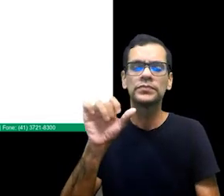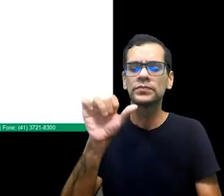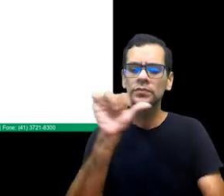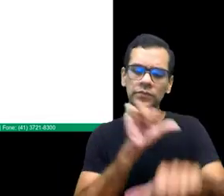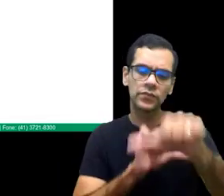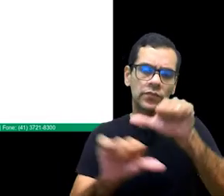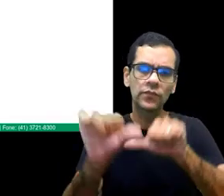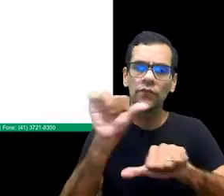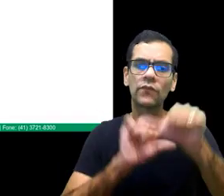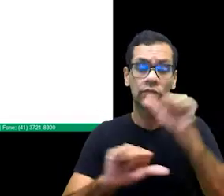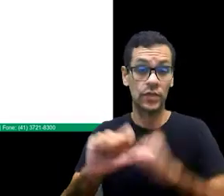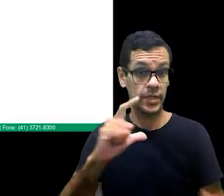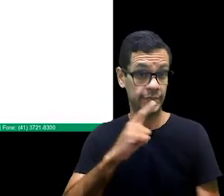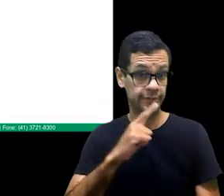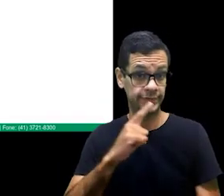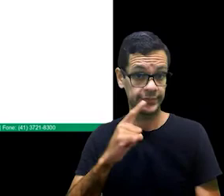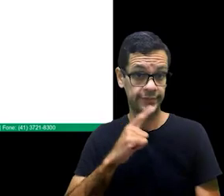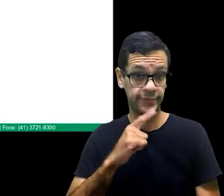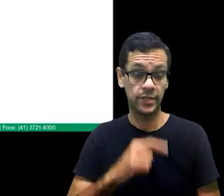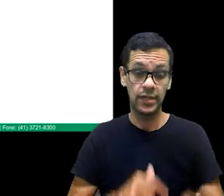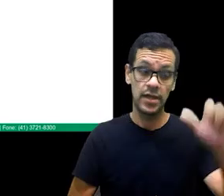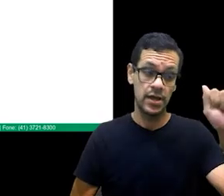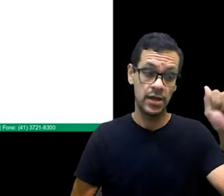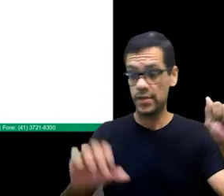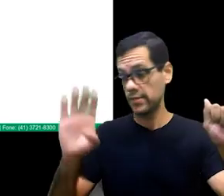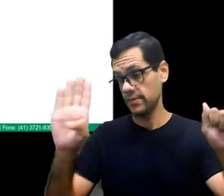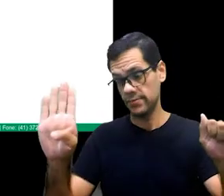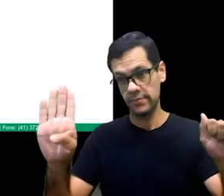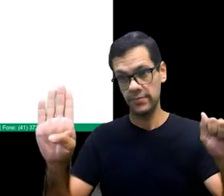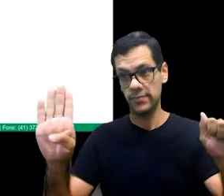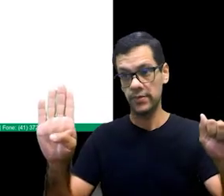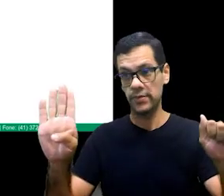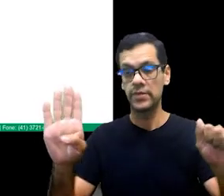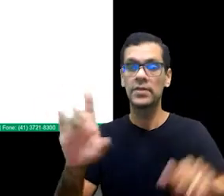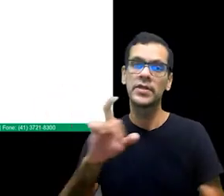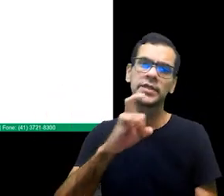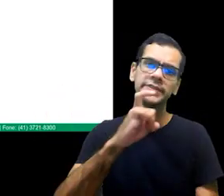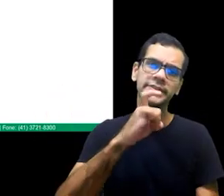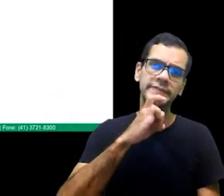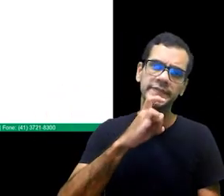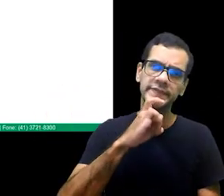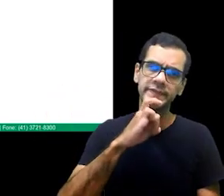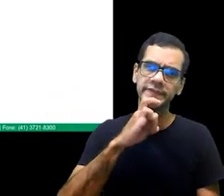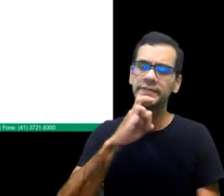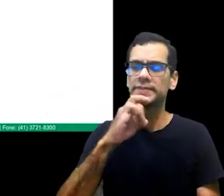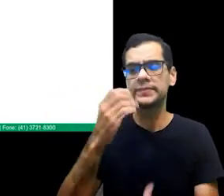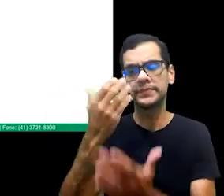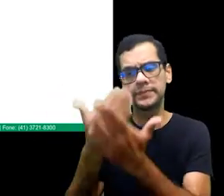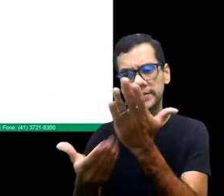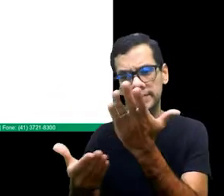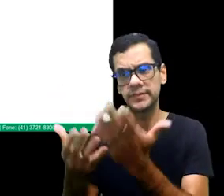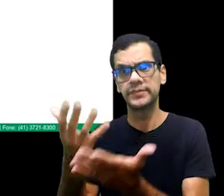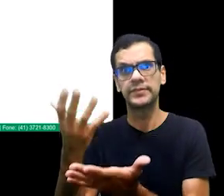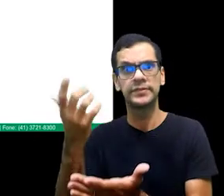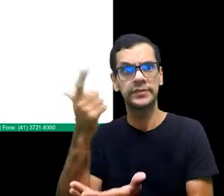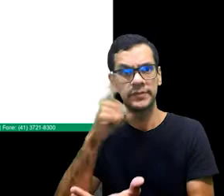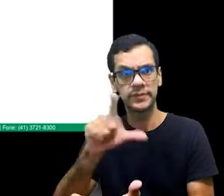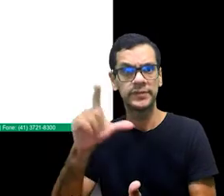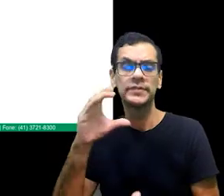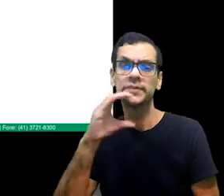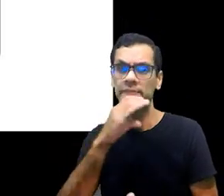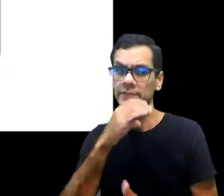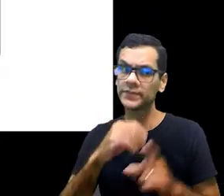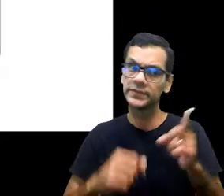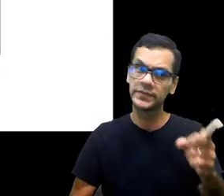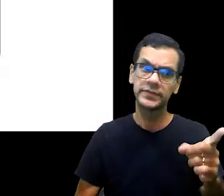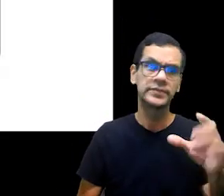essa mudança que ocorreu entre os corpos A e B, o corpo A esfriar, perder energia, o corpo B esquentar e ganhar energia,